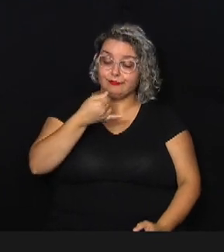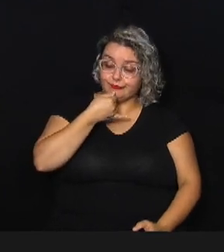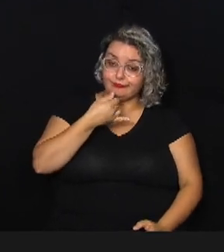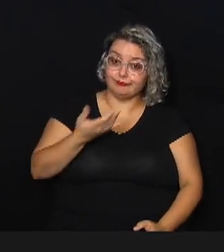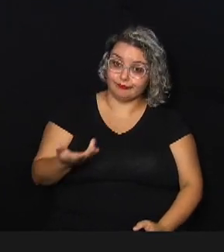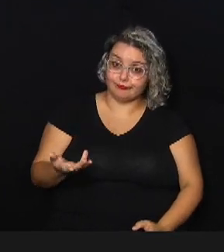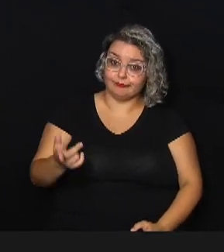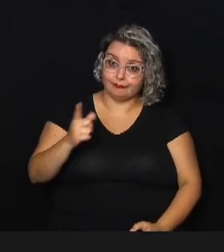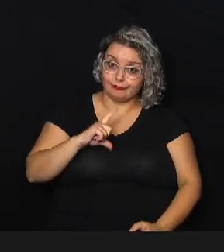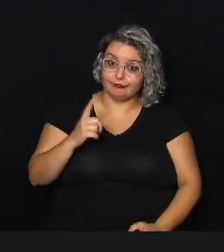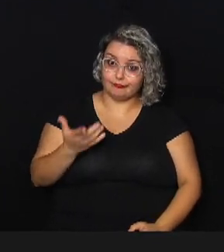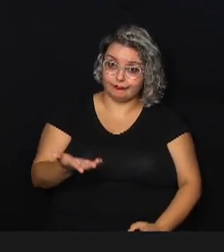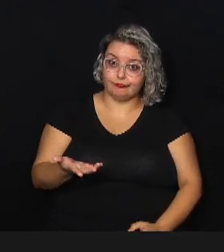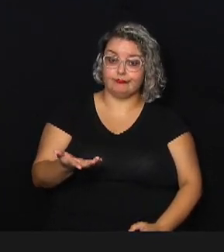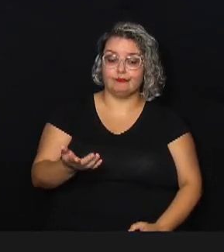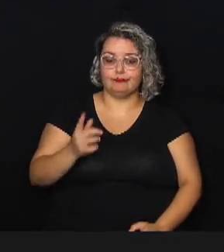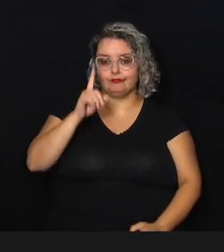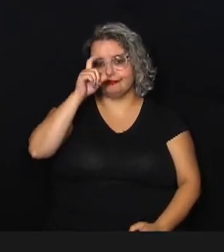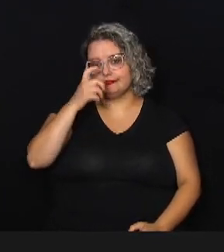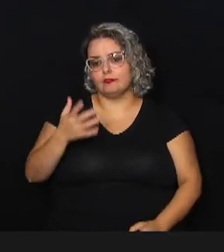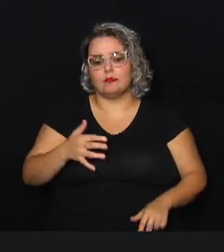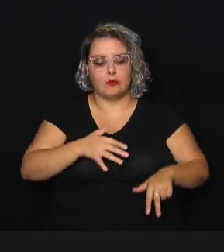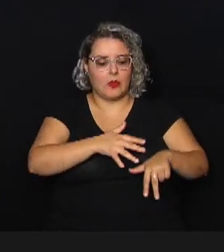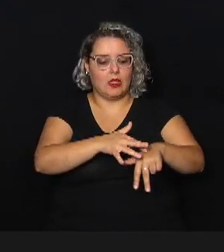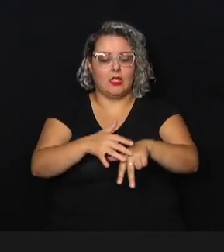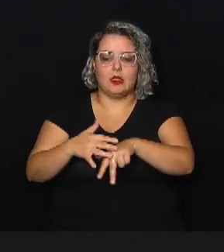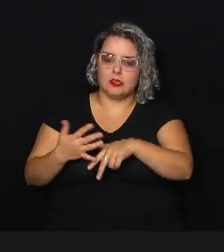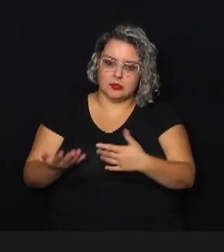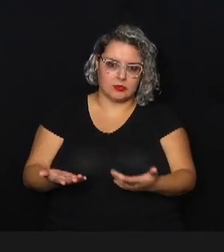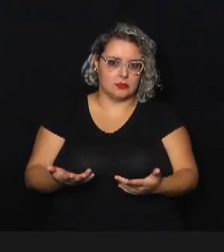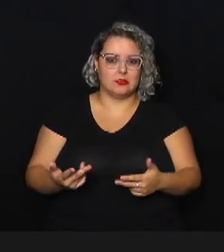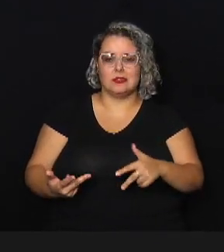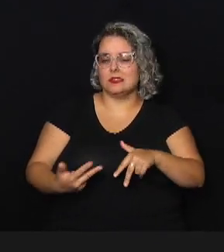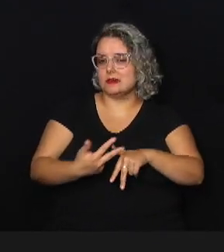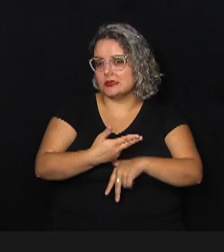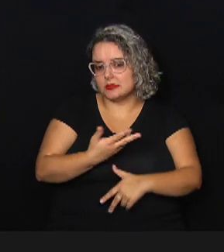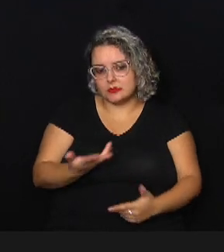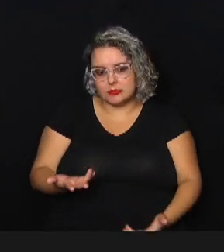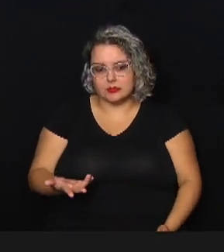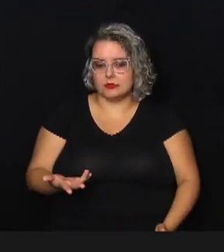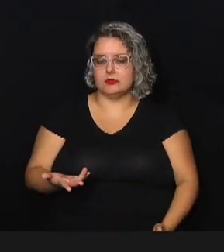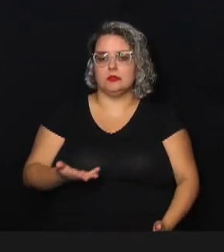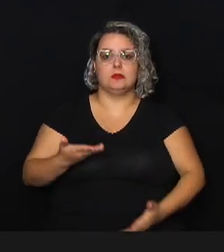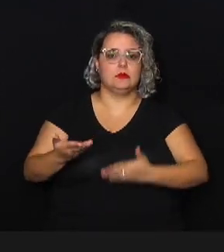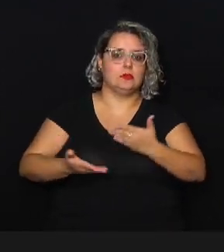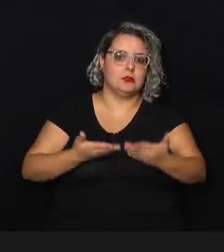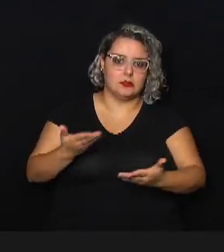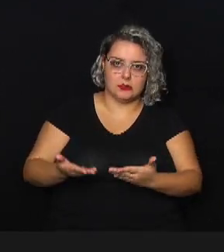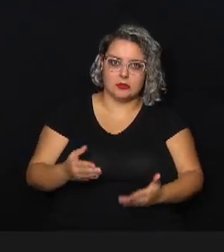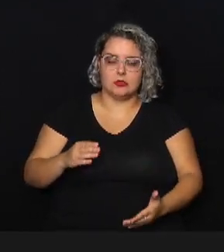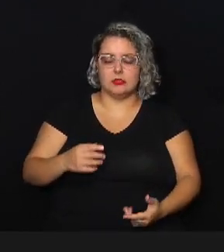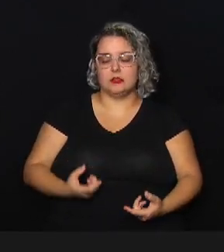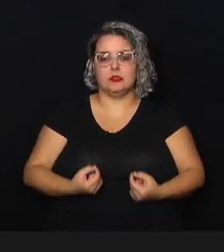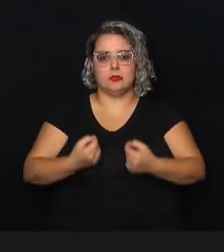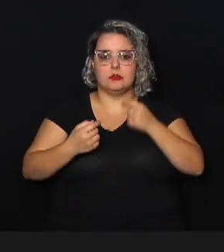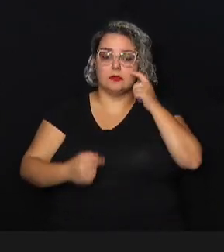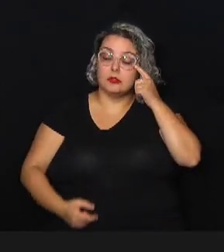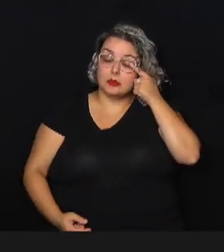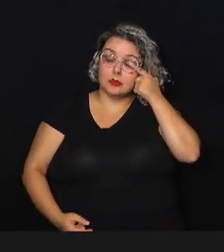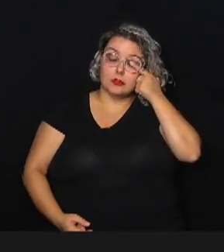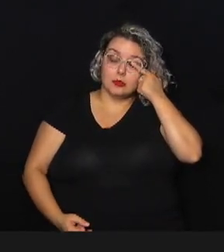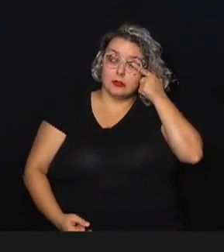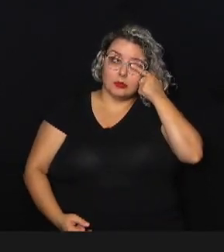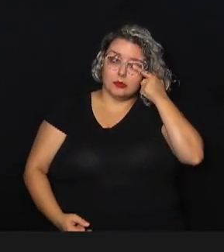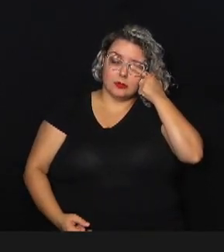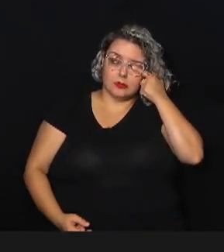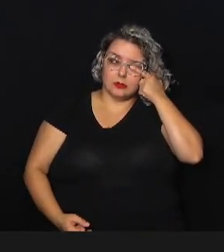ter isso, tá? Os traumas, pacientes que vão ser submetidos a cirurgias, né, que estão em tratamentos oncológicos, por exemplo, com doença de